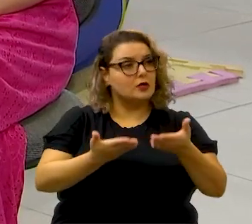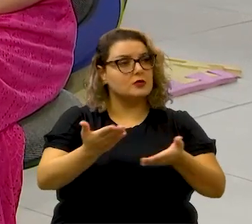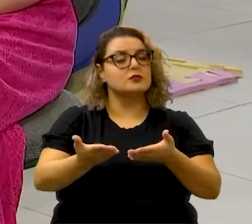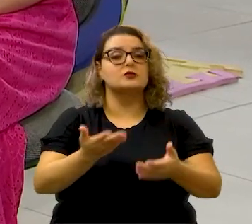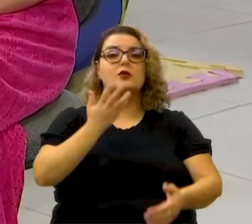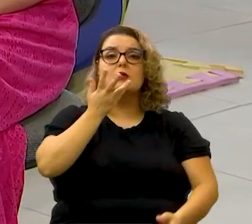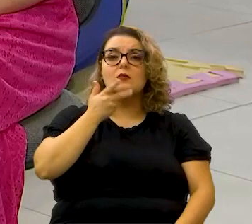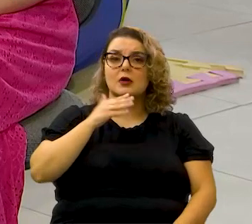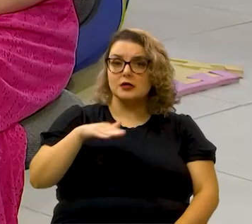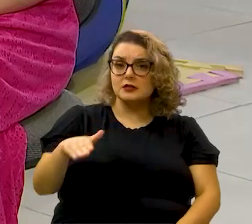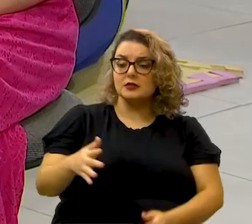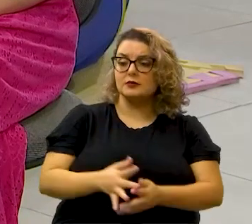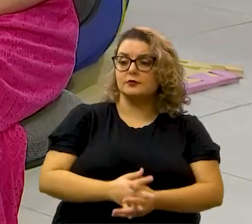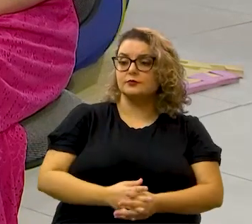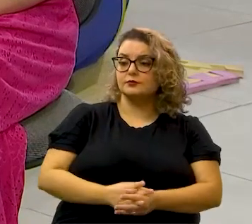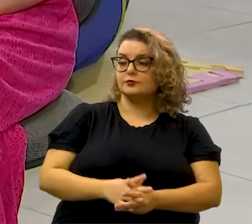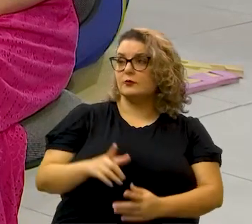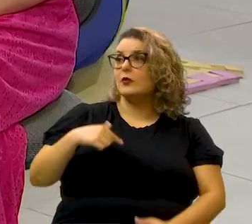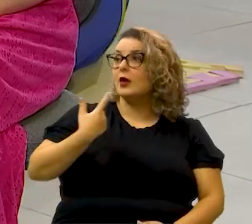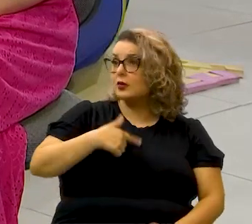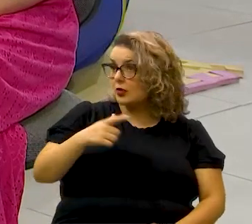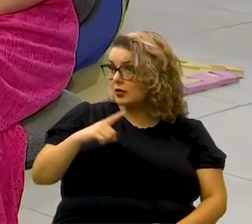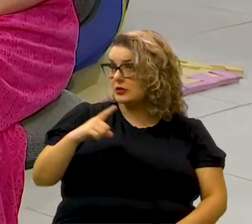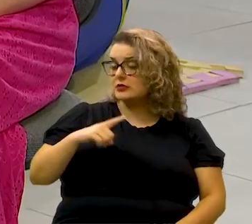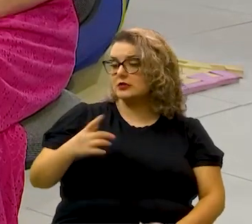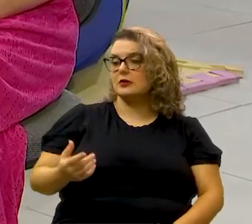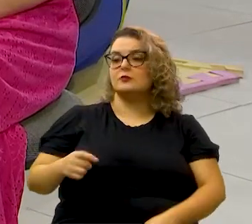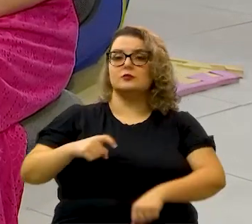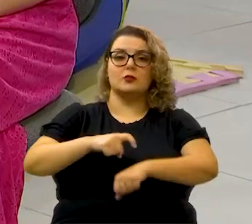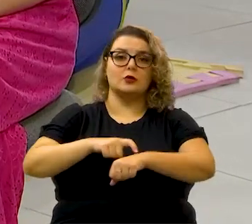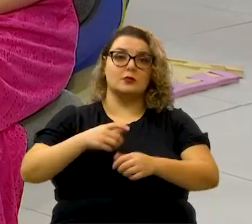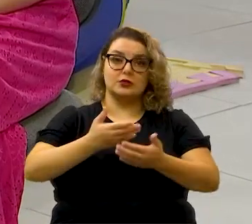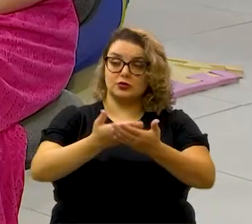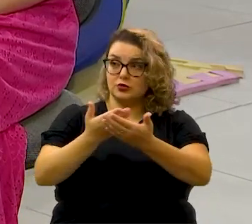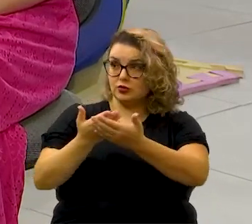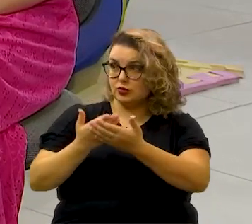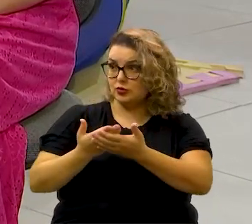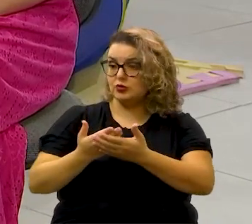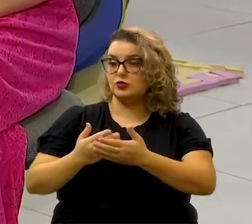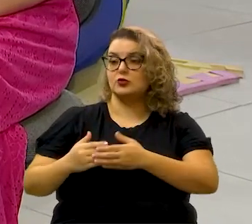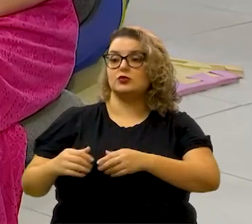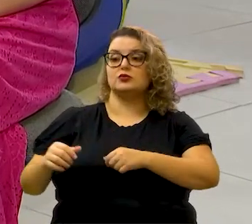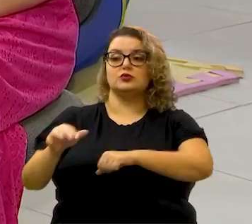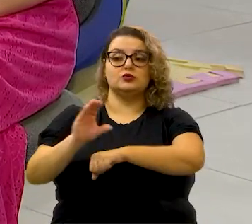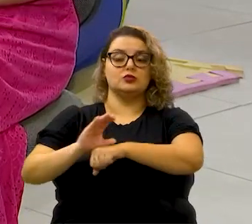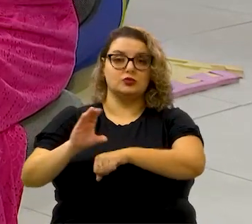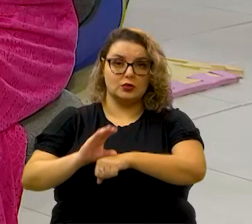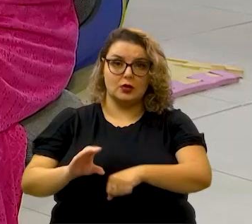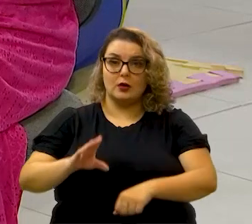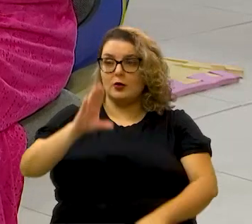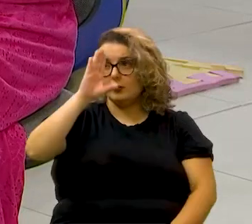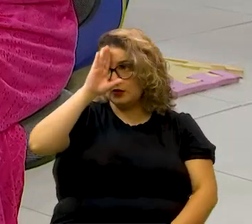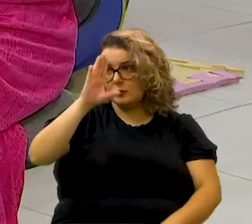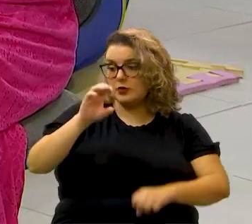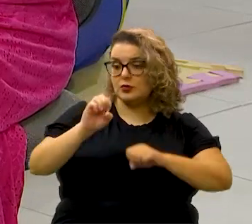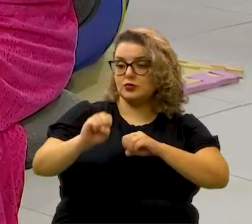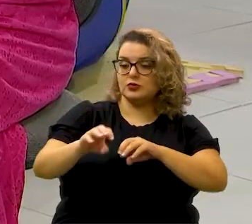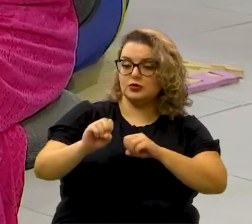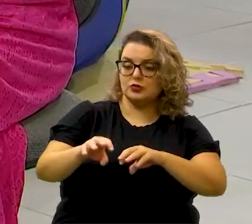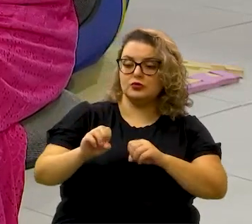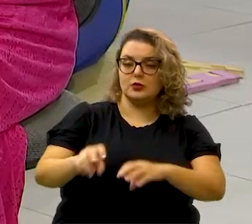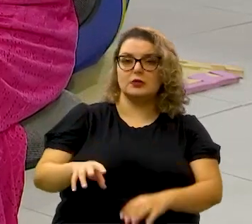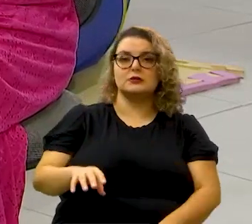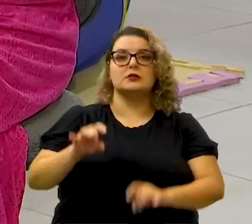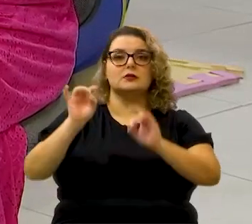que lidam com essas crianças? Nós temos momentos formativos, né? Principalmente com os professores de